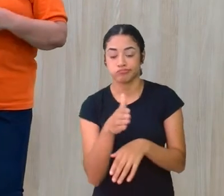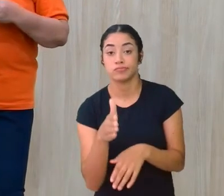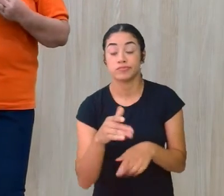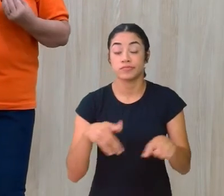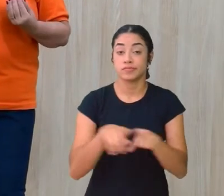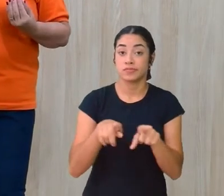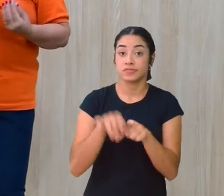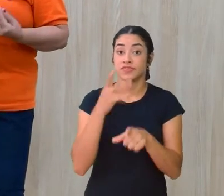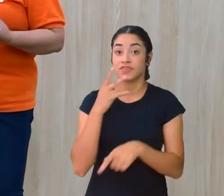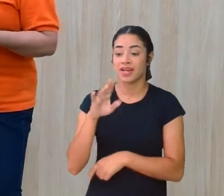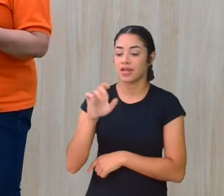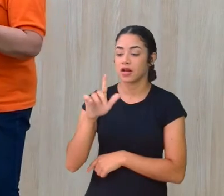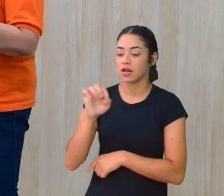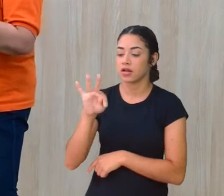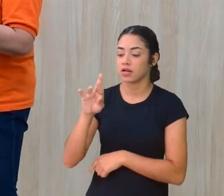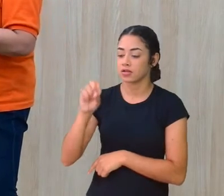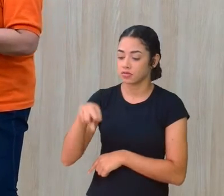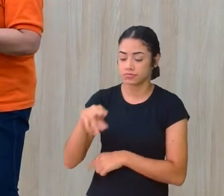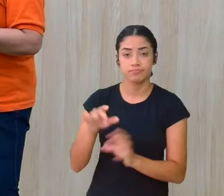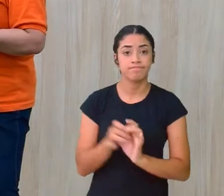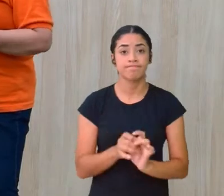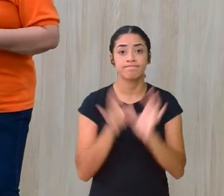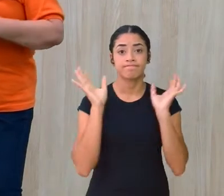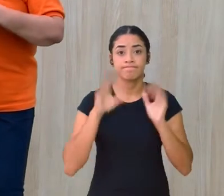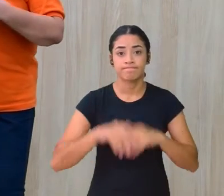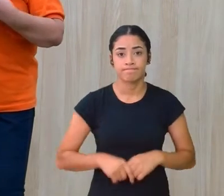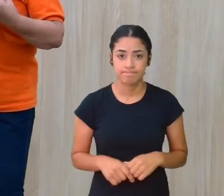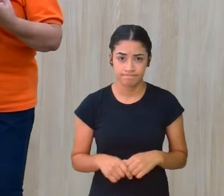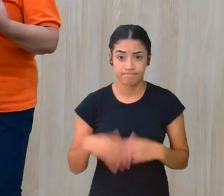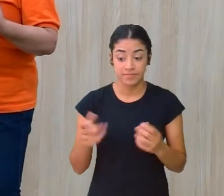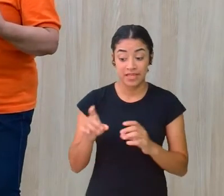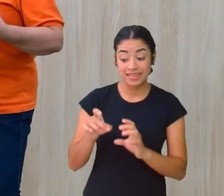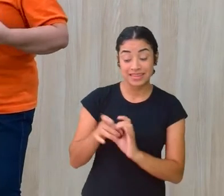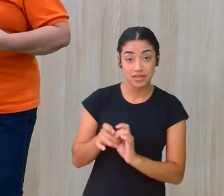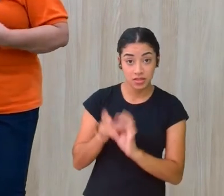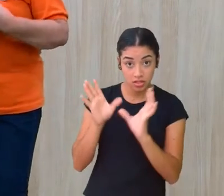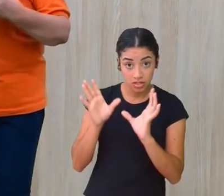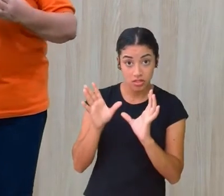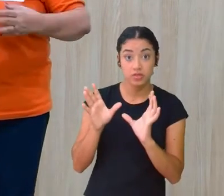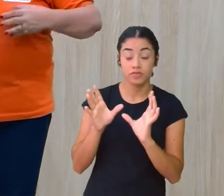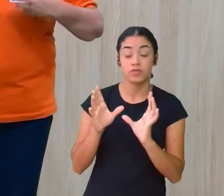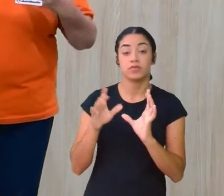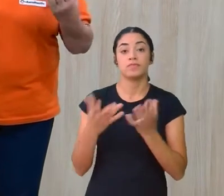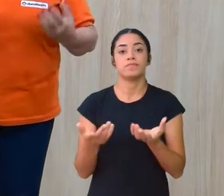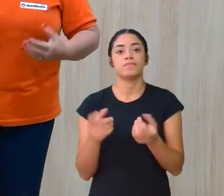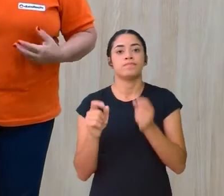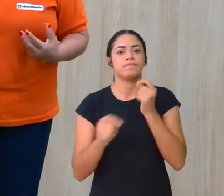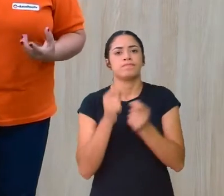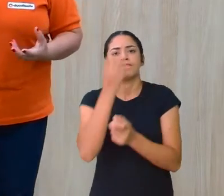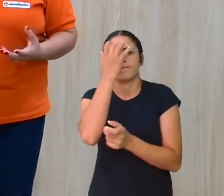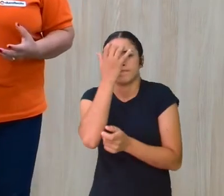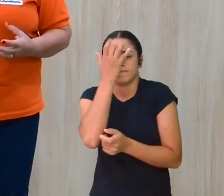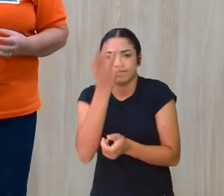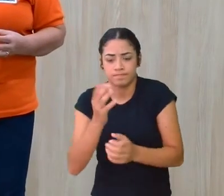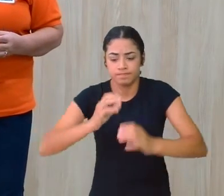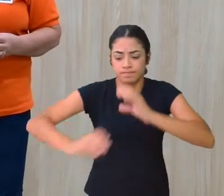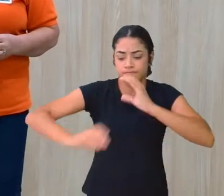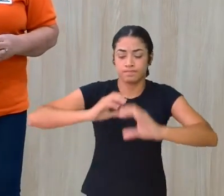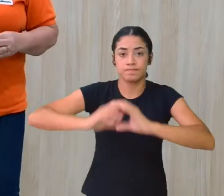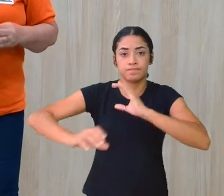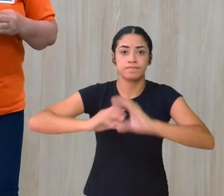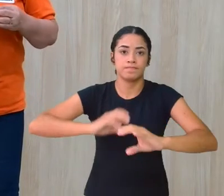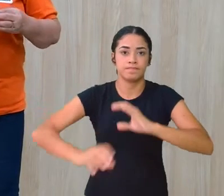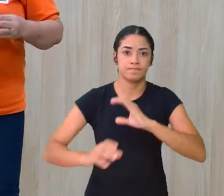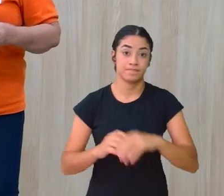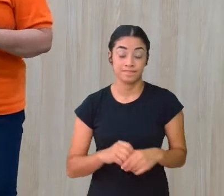esses elétrons, eles estão livres. E por estarem livres, né, estão aí, olha, facilitando essa comunicação.